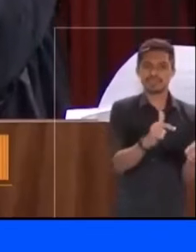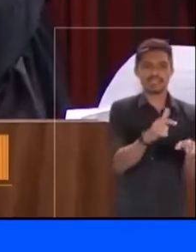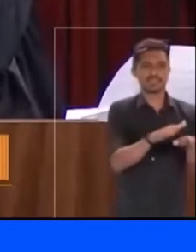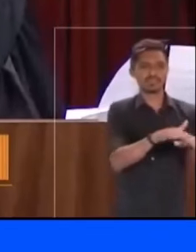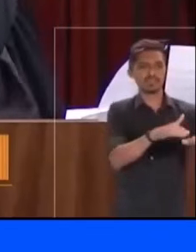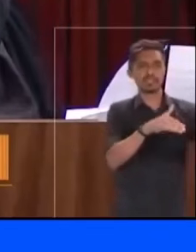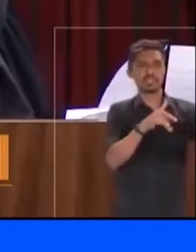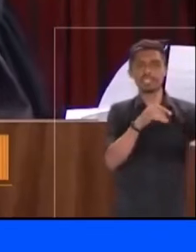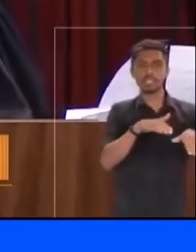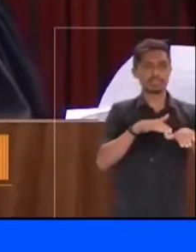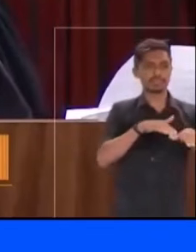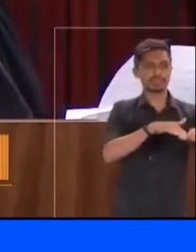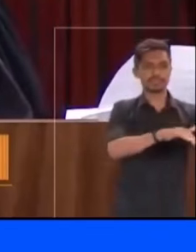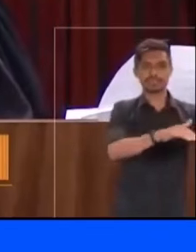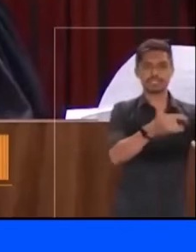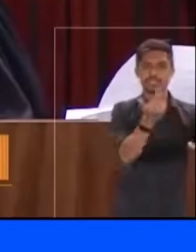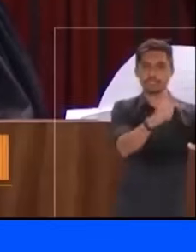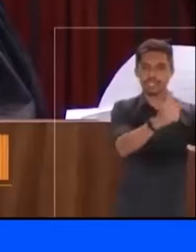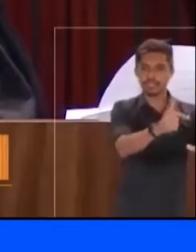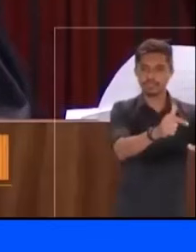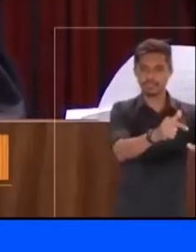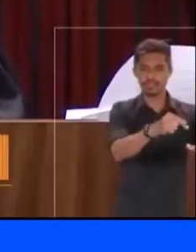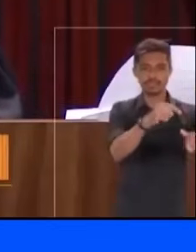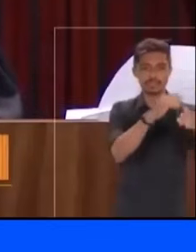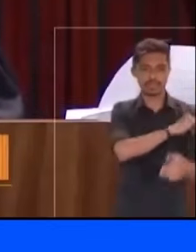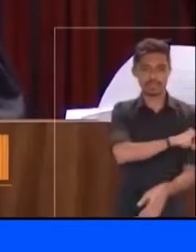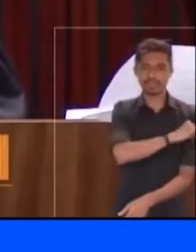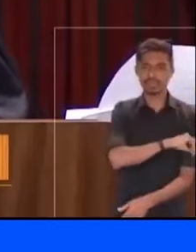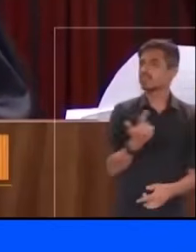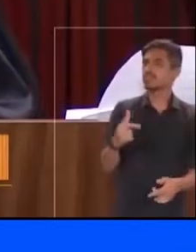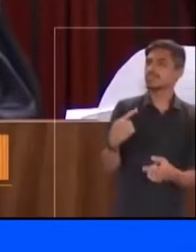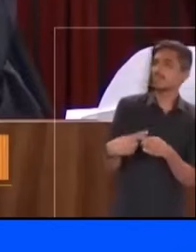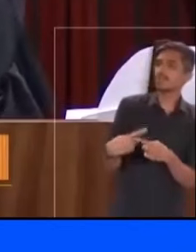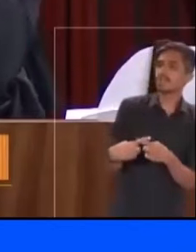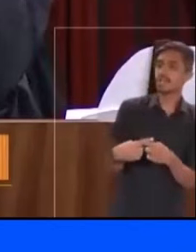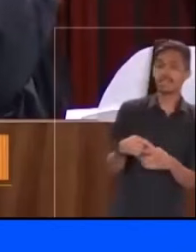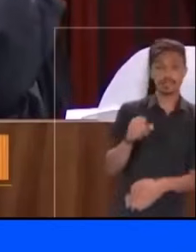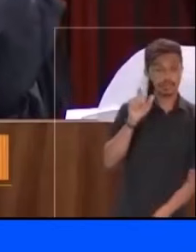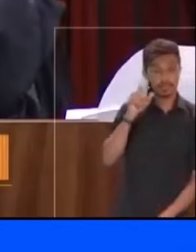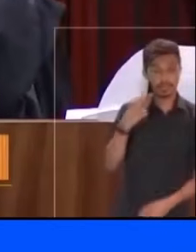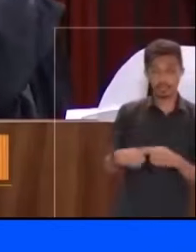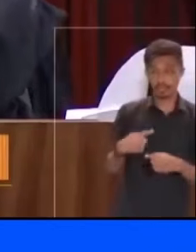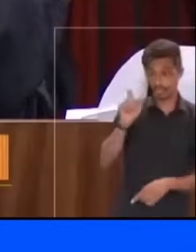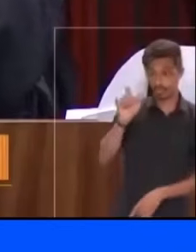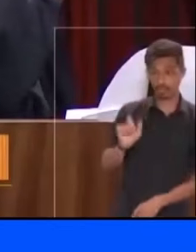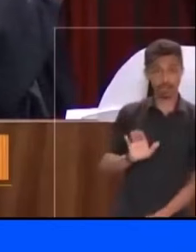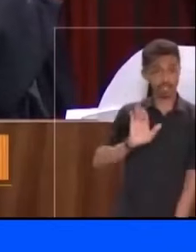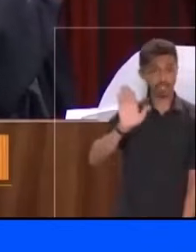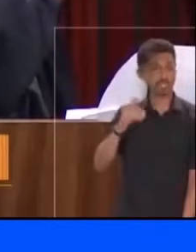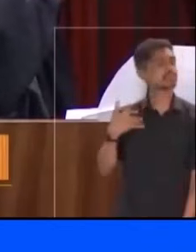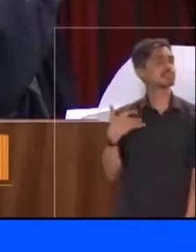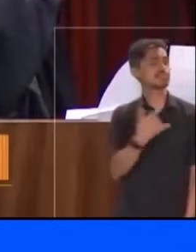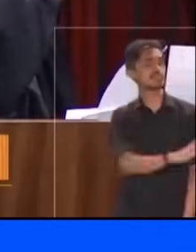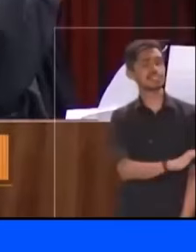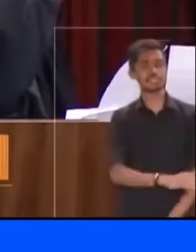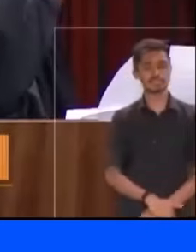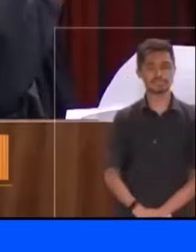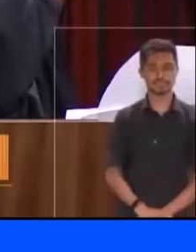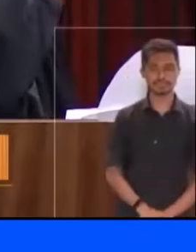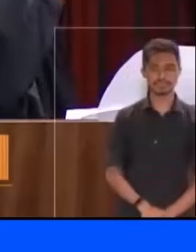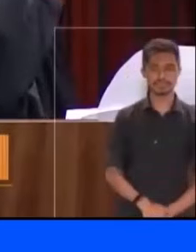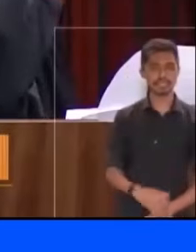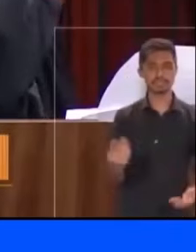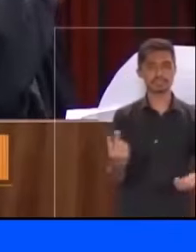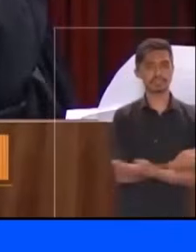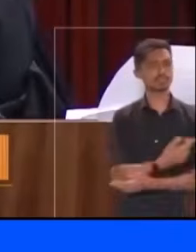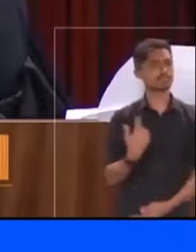Veja, não houve desfile no Rio de Janeiro. Não houve por quê? Porque o candidato à reeleição não quis que